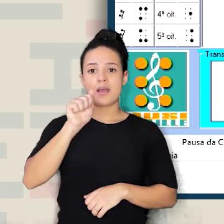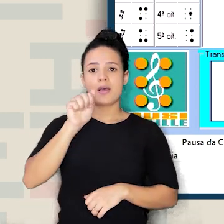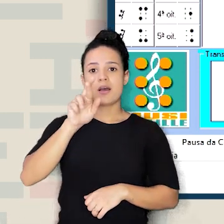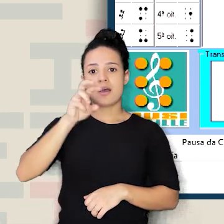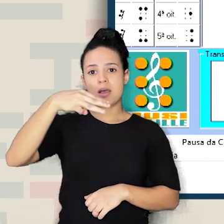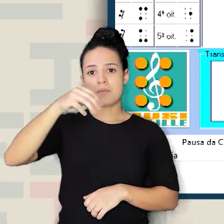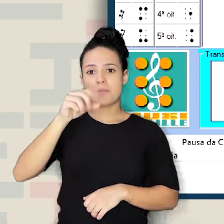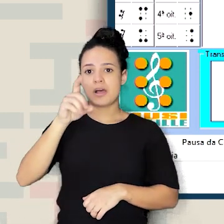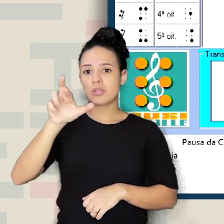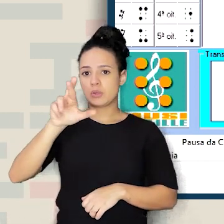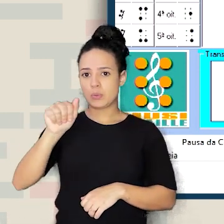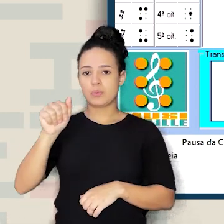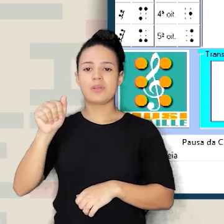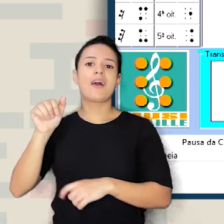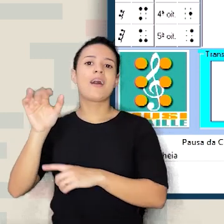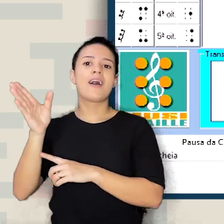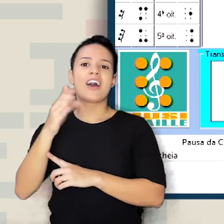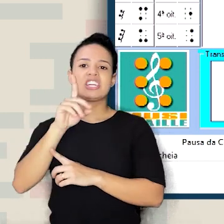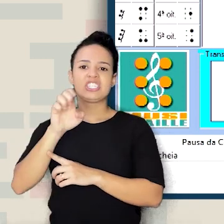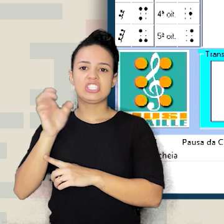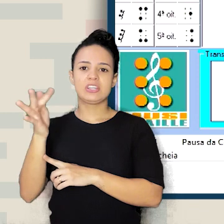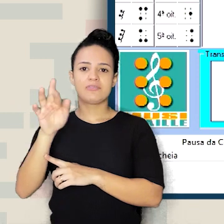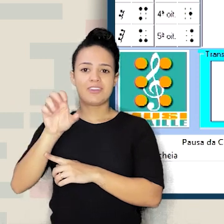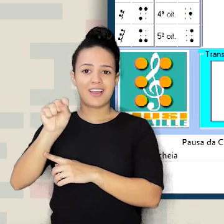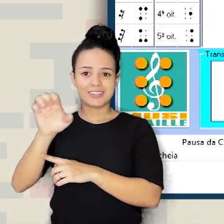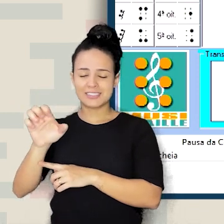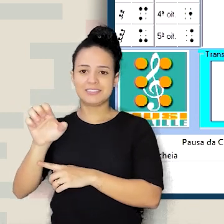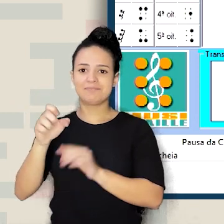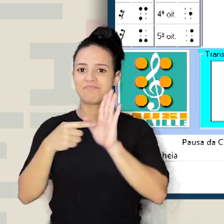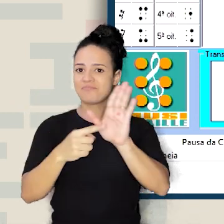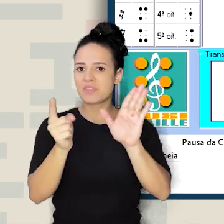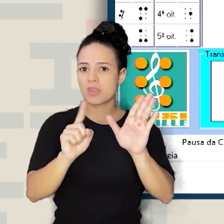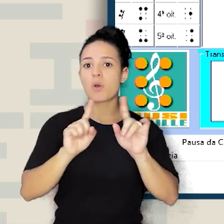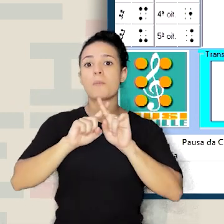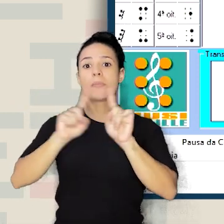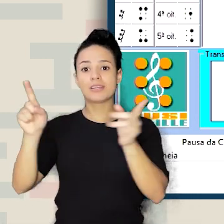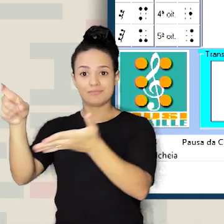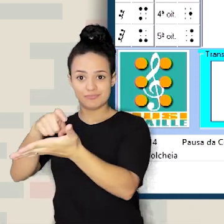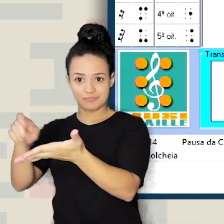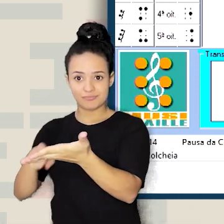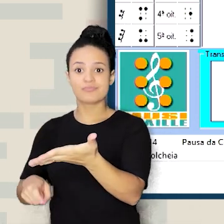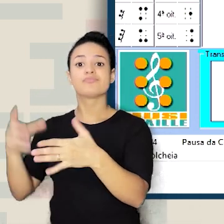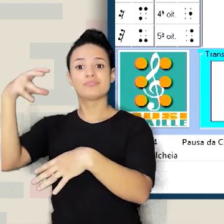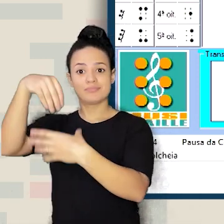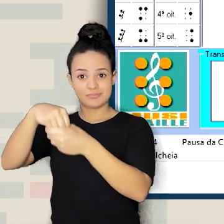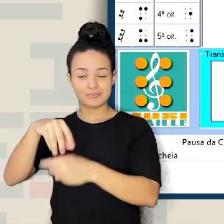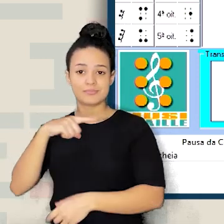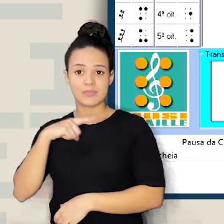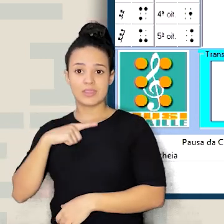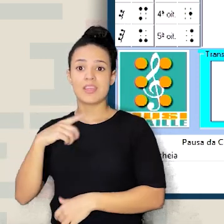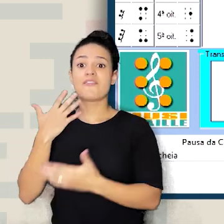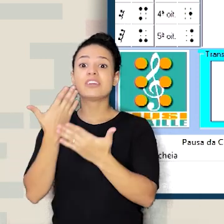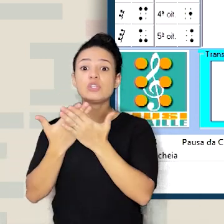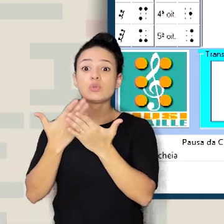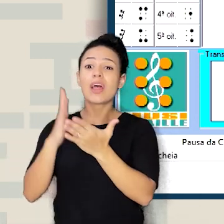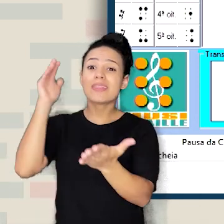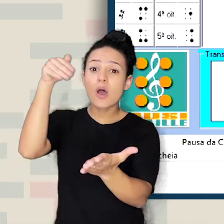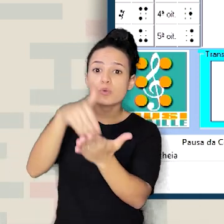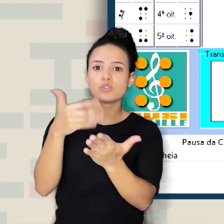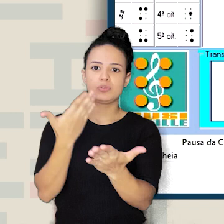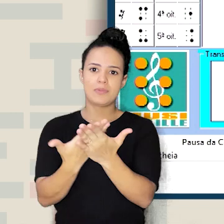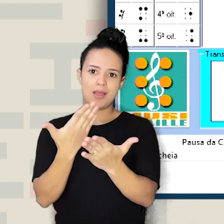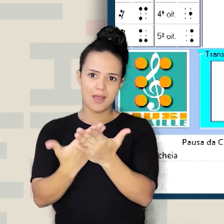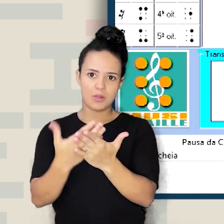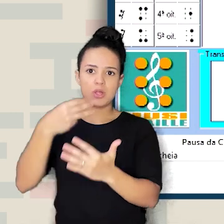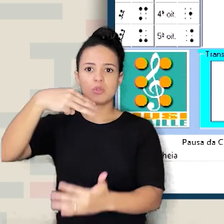bom? Isso é um exemplo. A ligadura de frase aqui ele não entrou no visual, mas está inserida na impressão braille, vai sair.